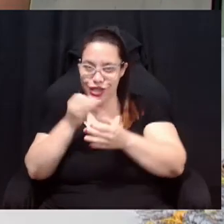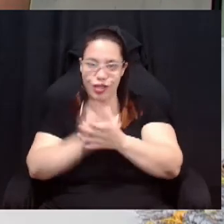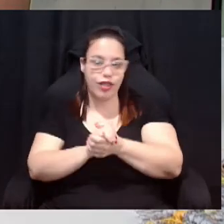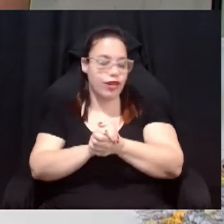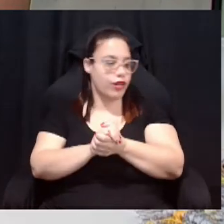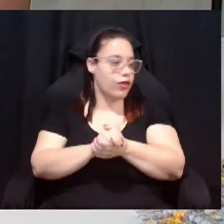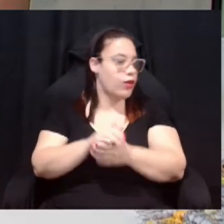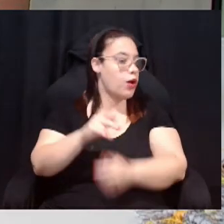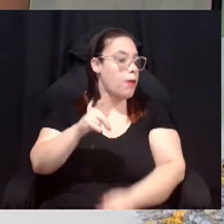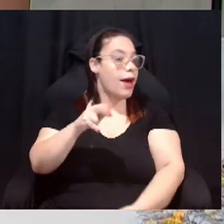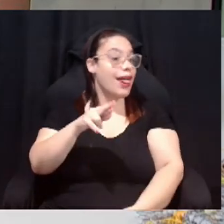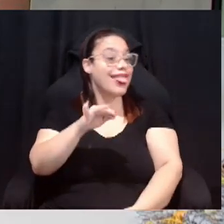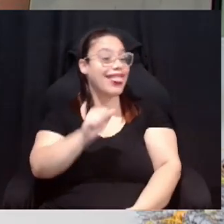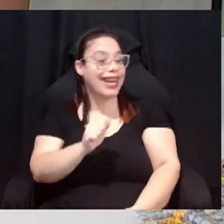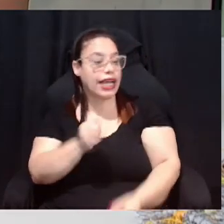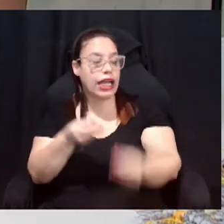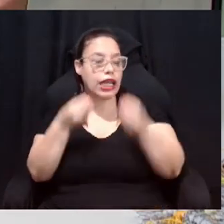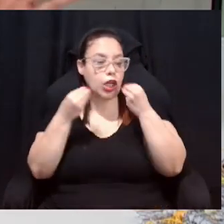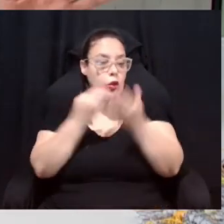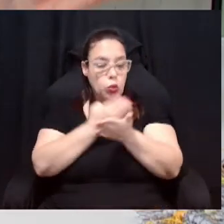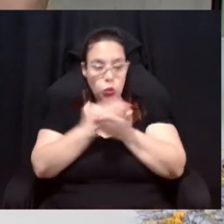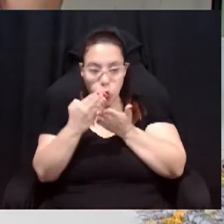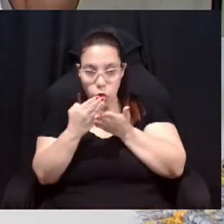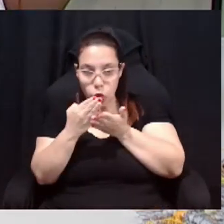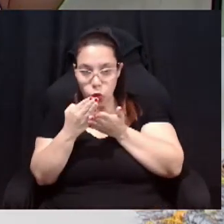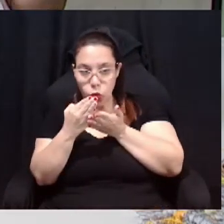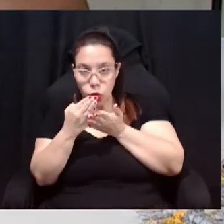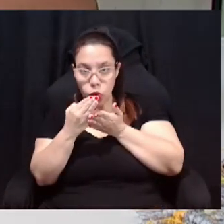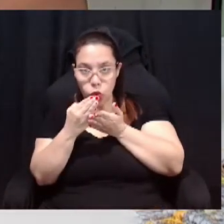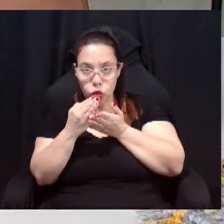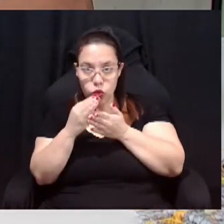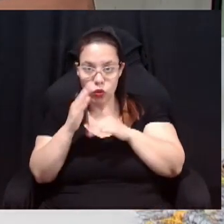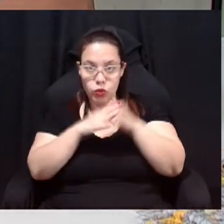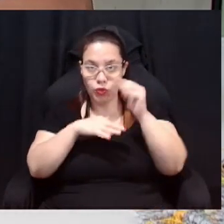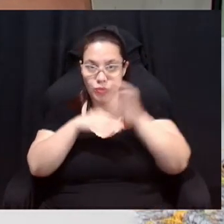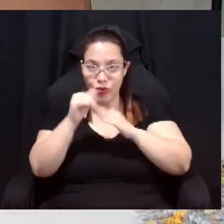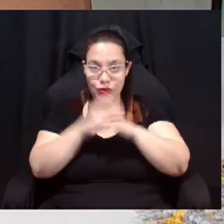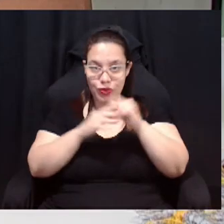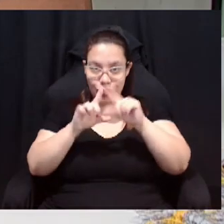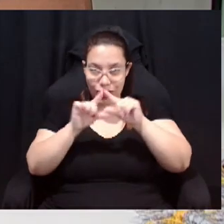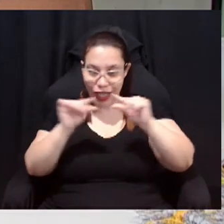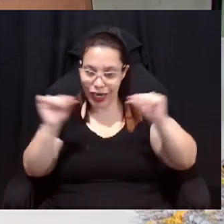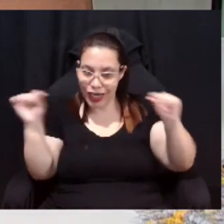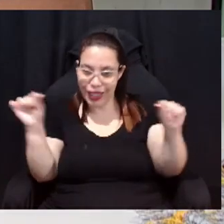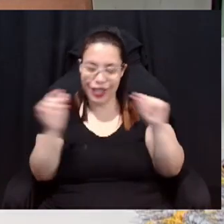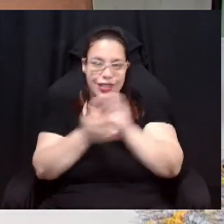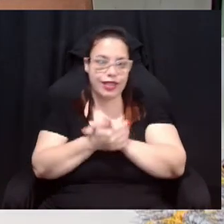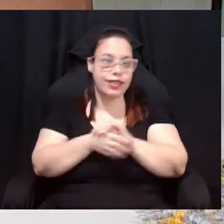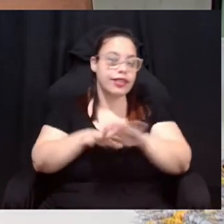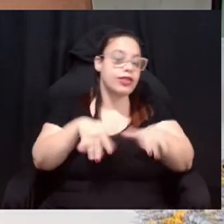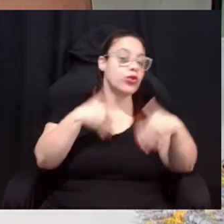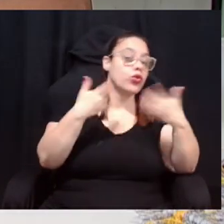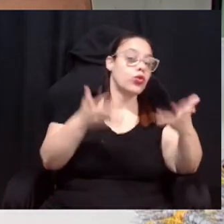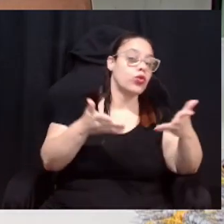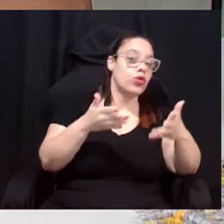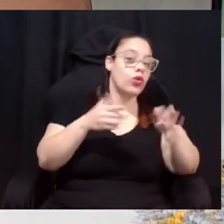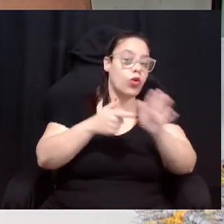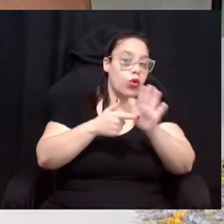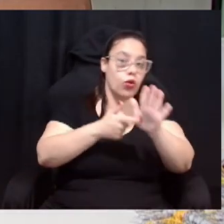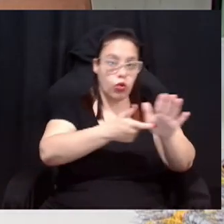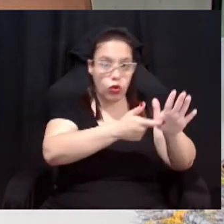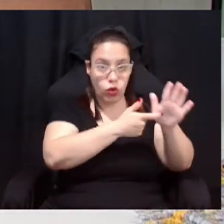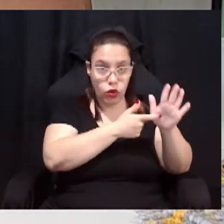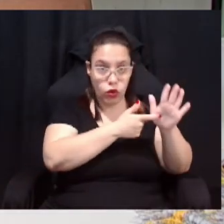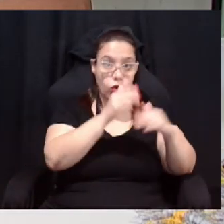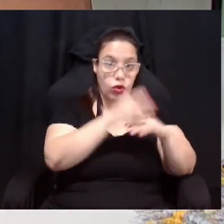Patrícia, como que a gente começa agora a colocar as mãos nas linhas? Então, eu vou apresentar os materiais e